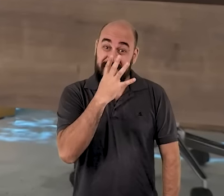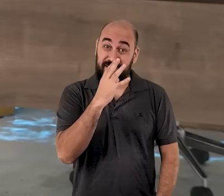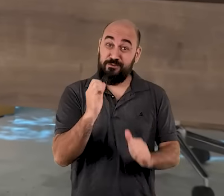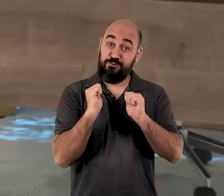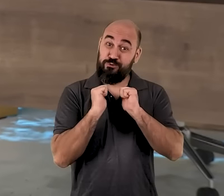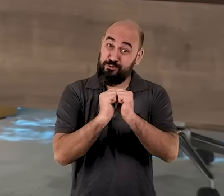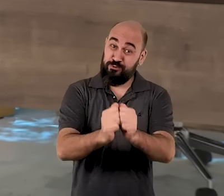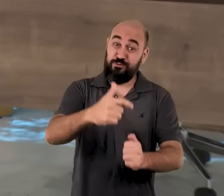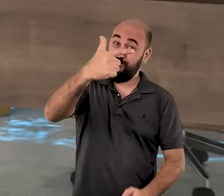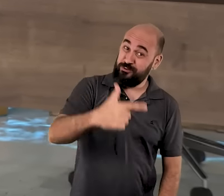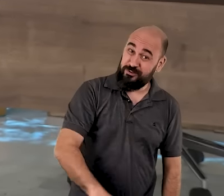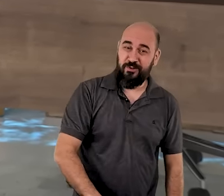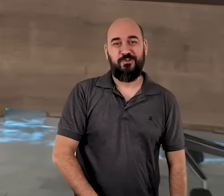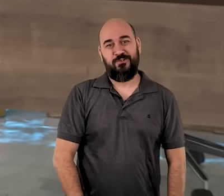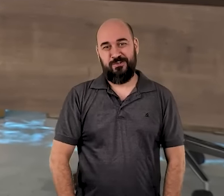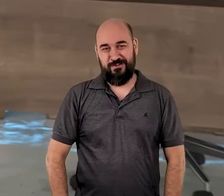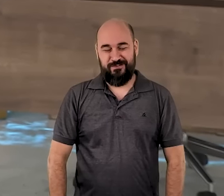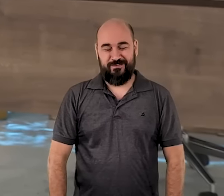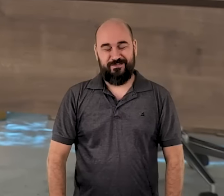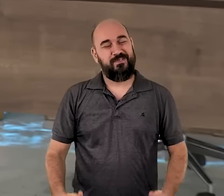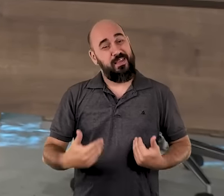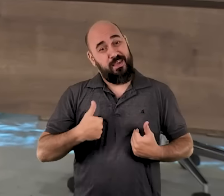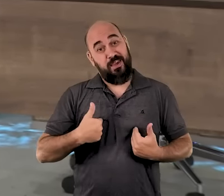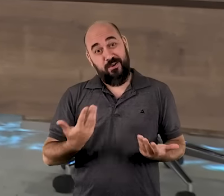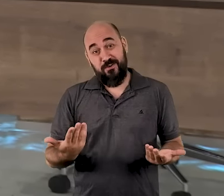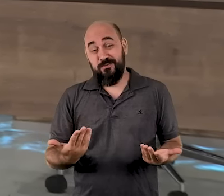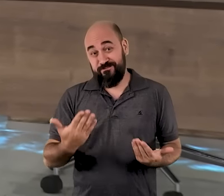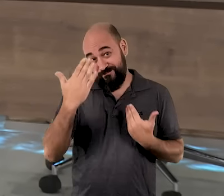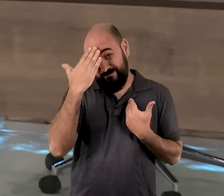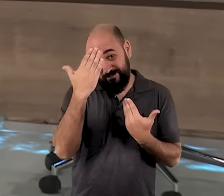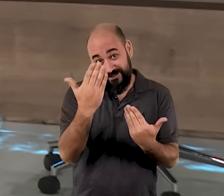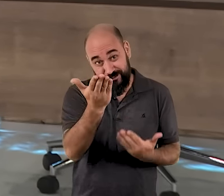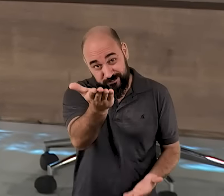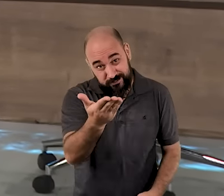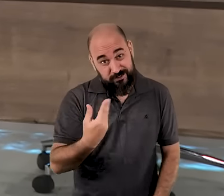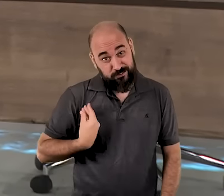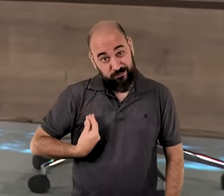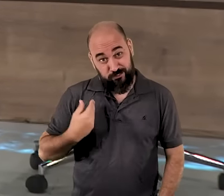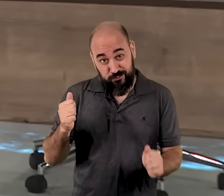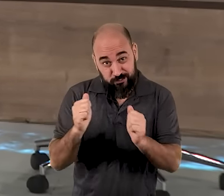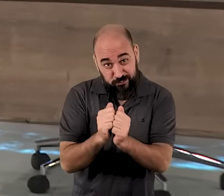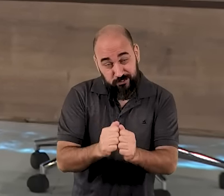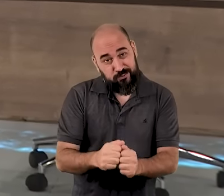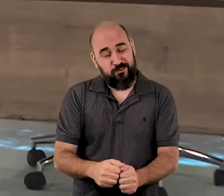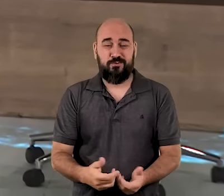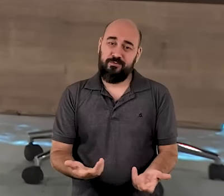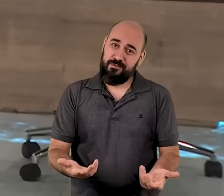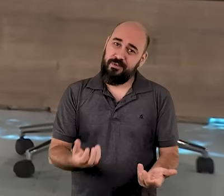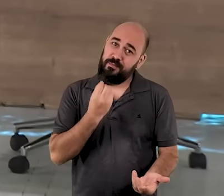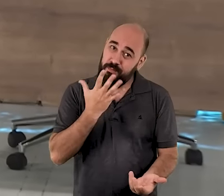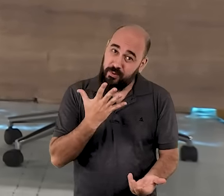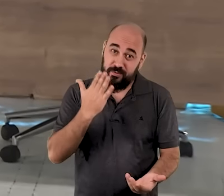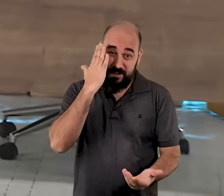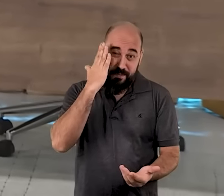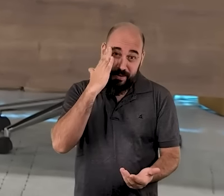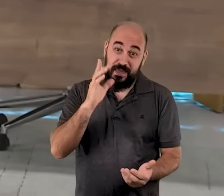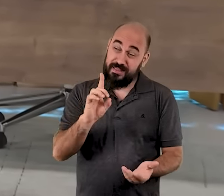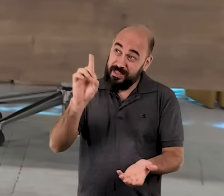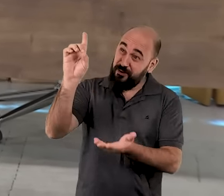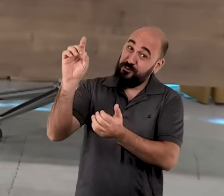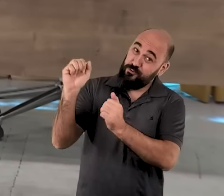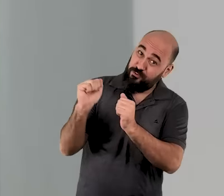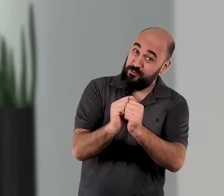comigo mais uma vez. E eu tenho a honra de estar na sua companhia e melhor ainda é saber que conosco está o nosso